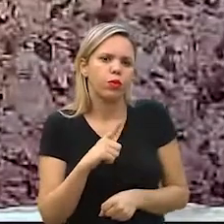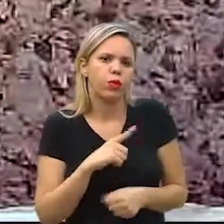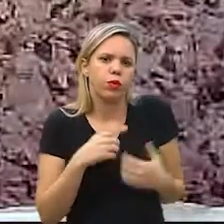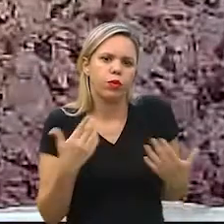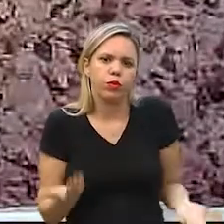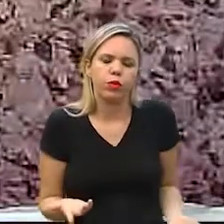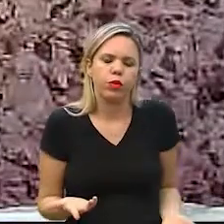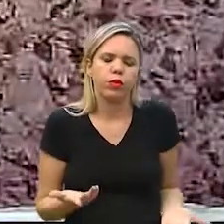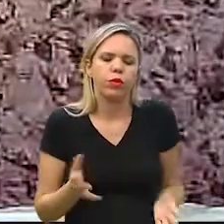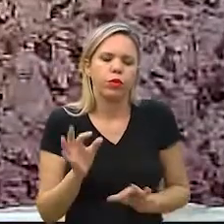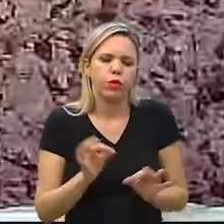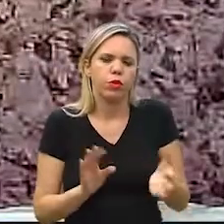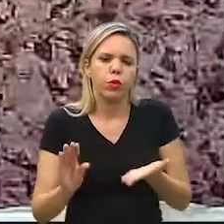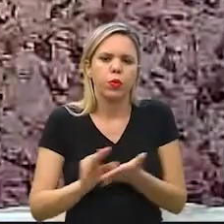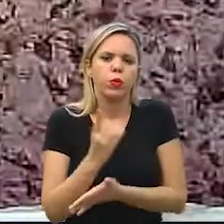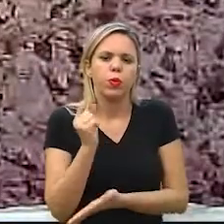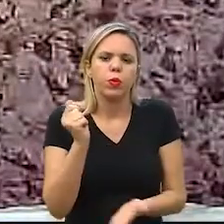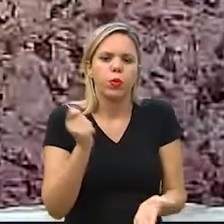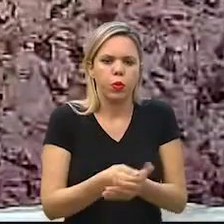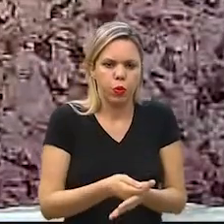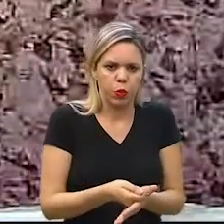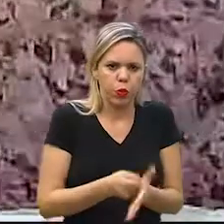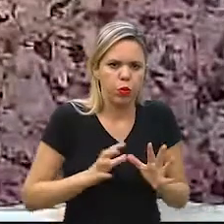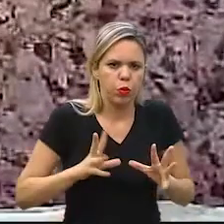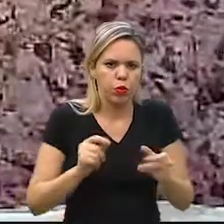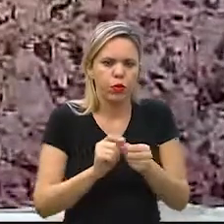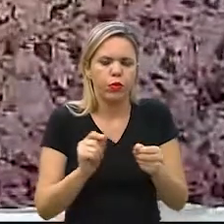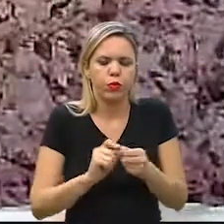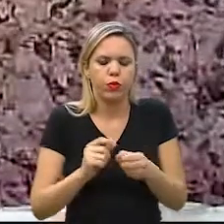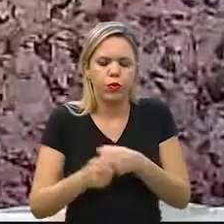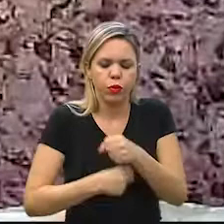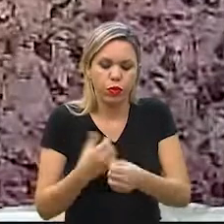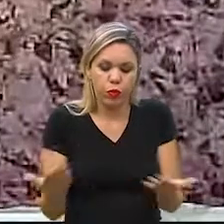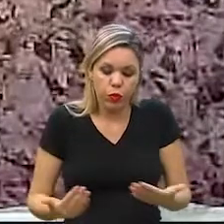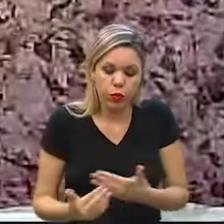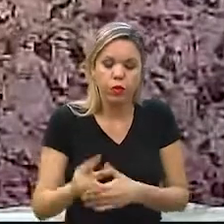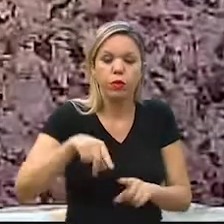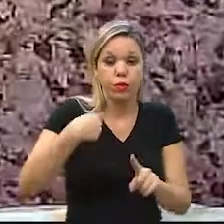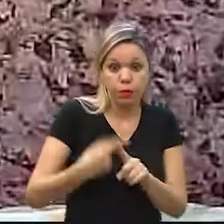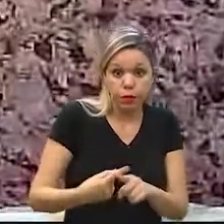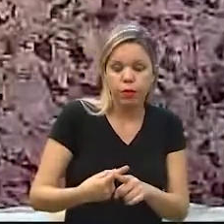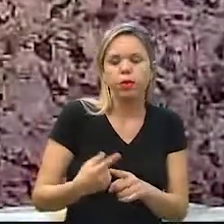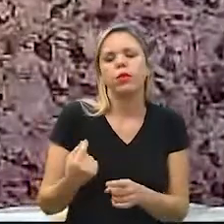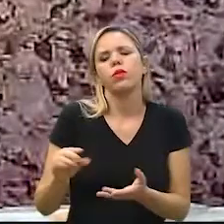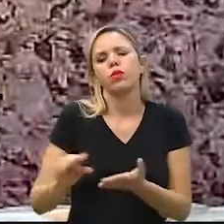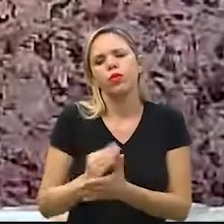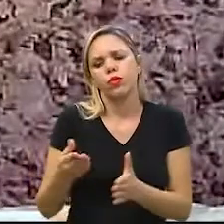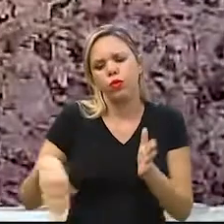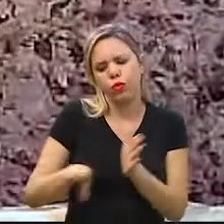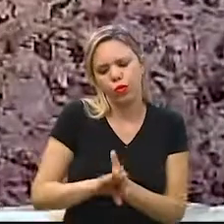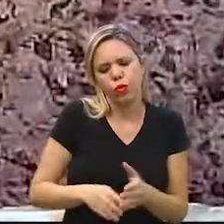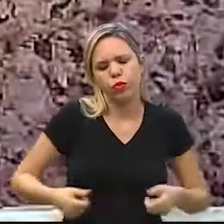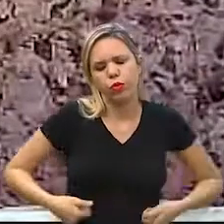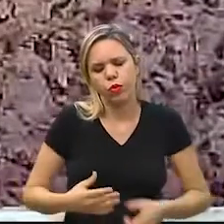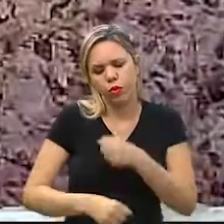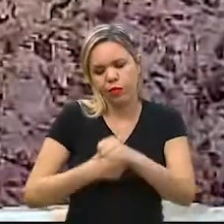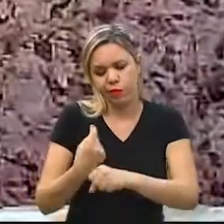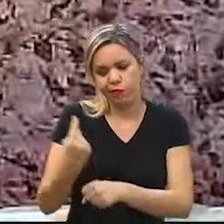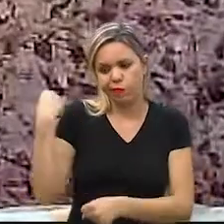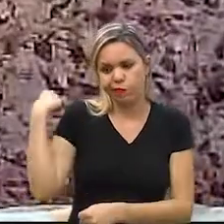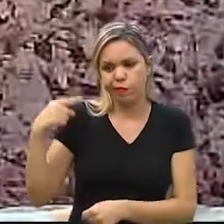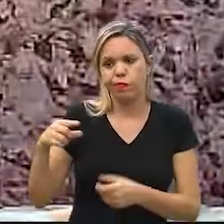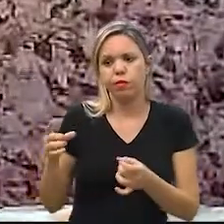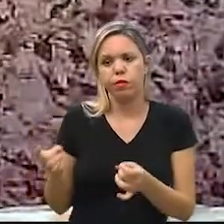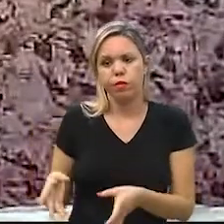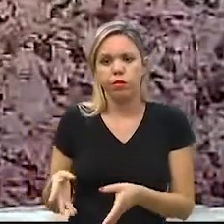nós vamos ter que arrumar recurso para pagar tudo que vamos realizar esse ano e mais o recurso que foi gasto ano passado e